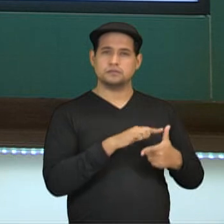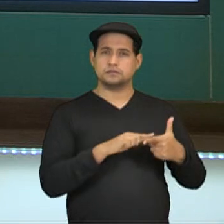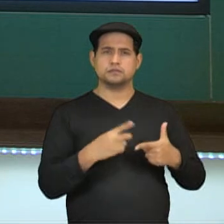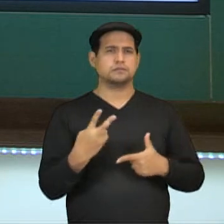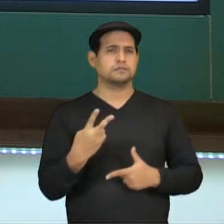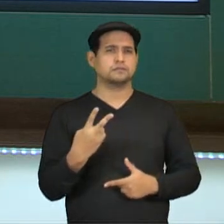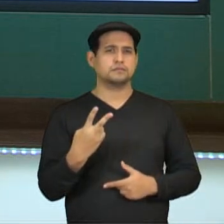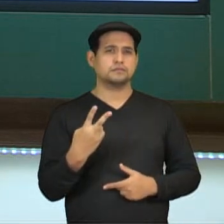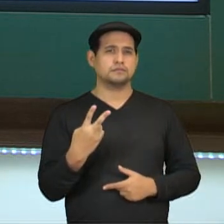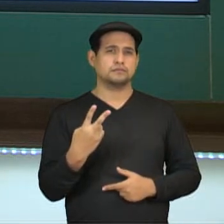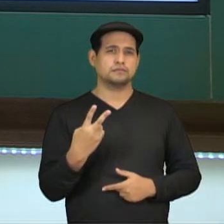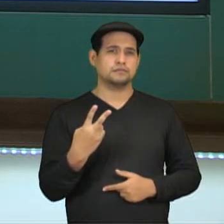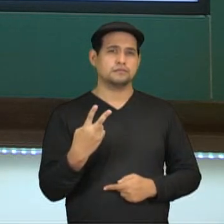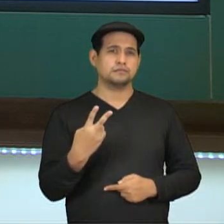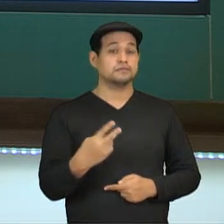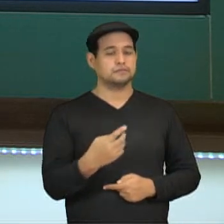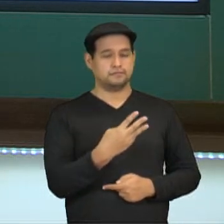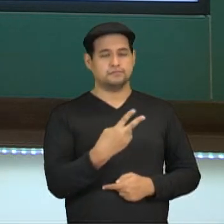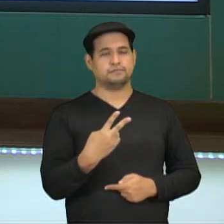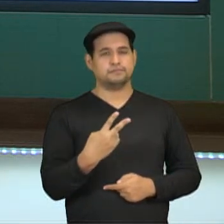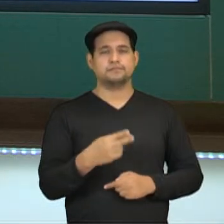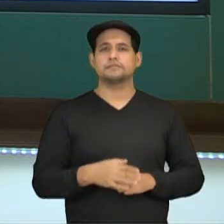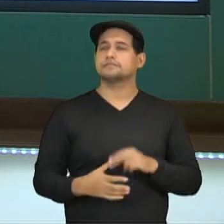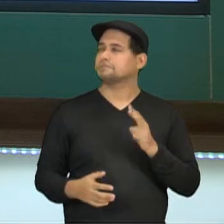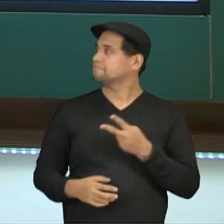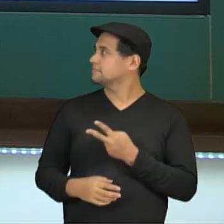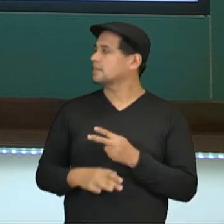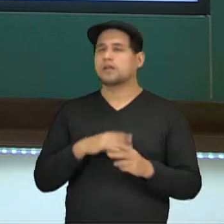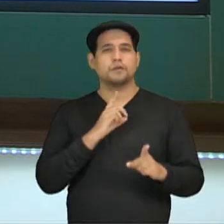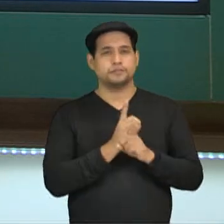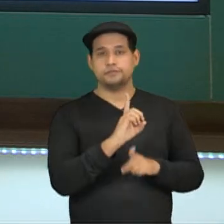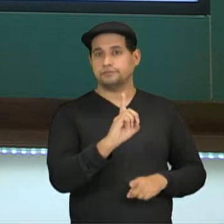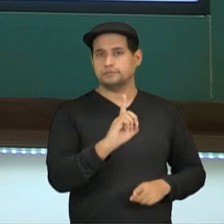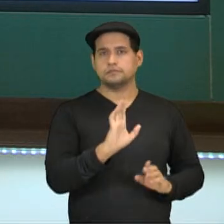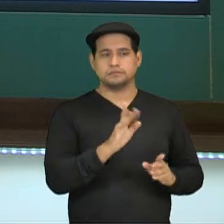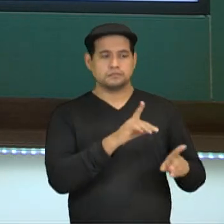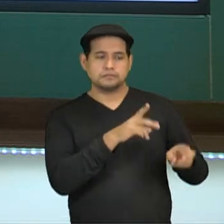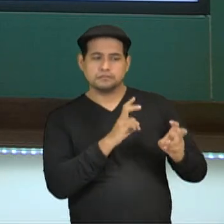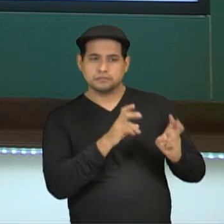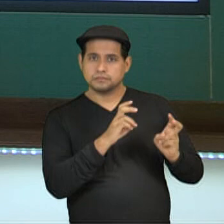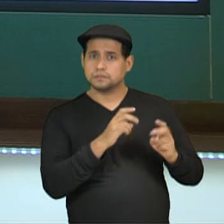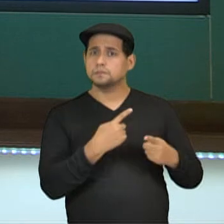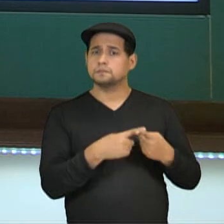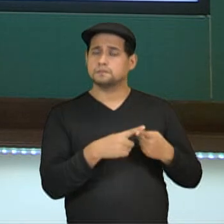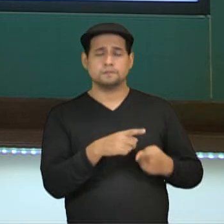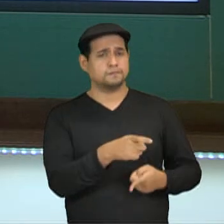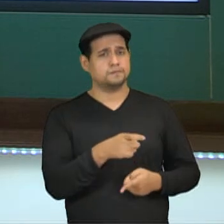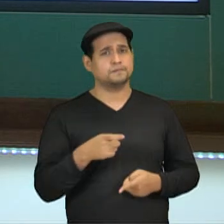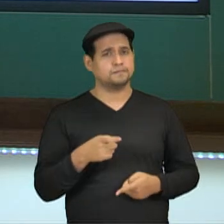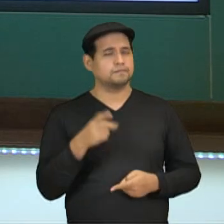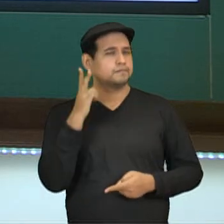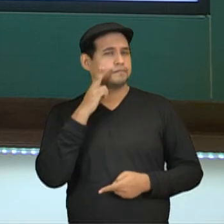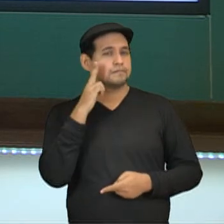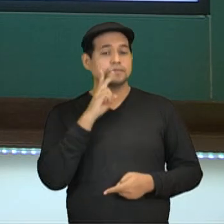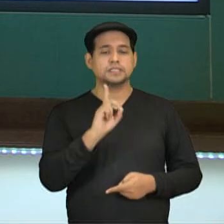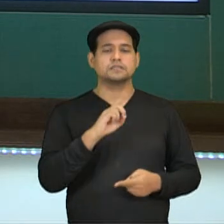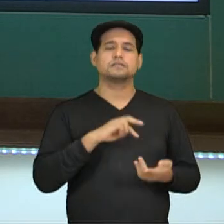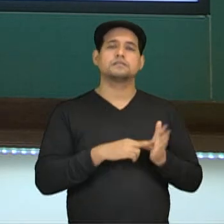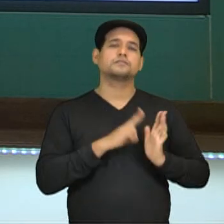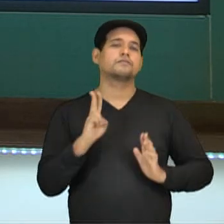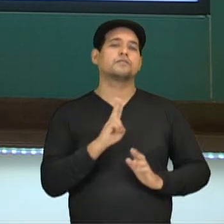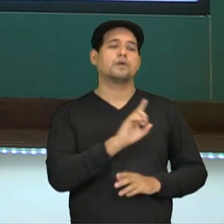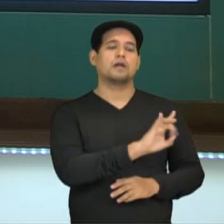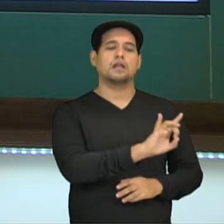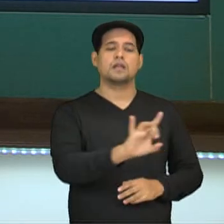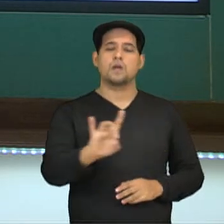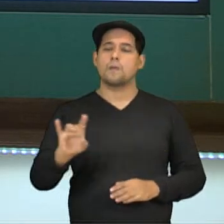dividido por 2, 32. Então, eu achei o D em função de x. Lembrando que D é o valor que cada morador